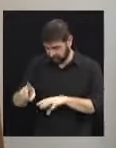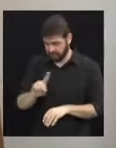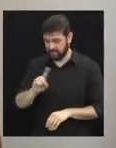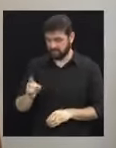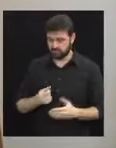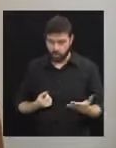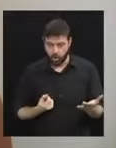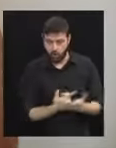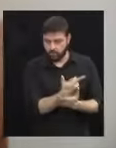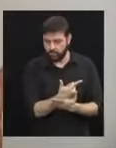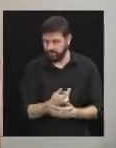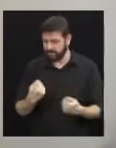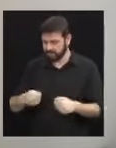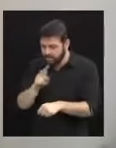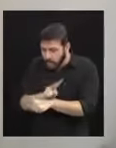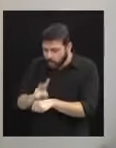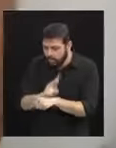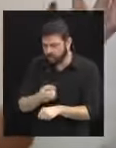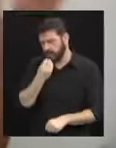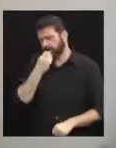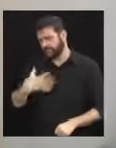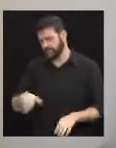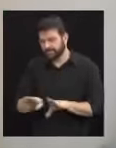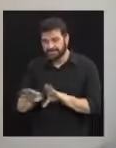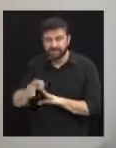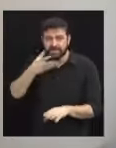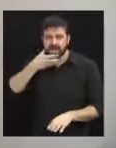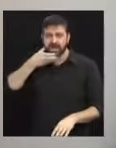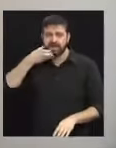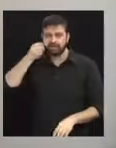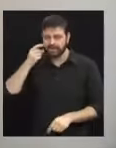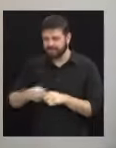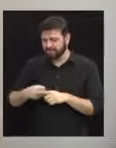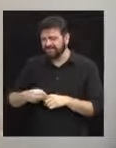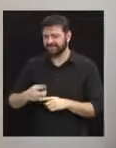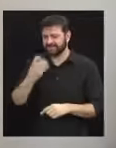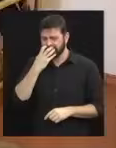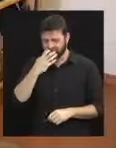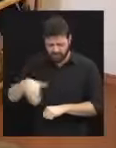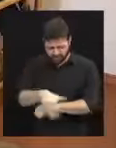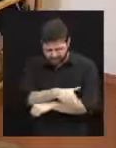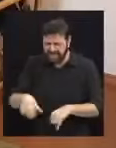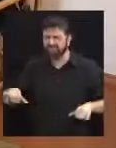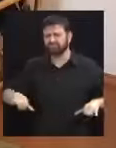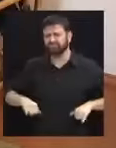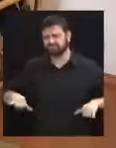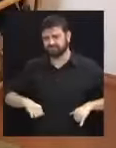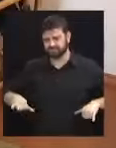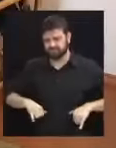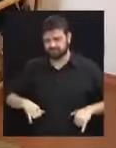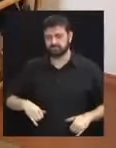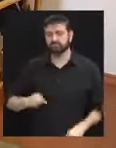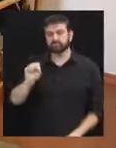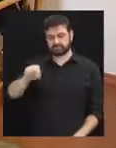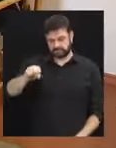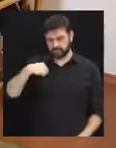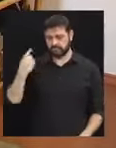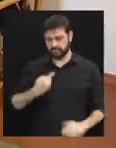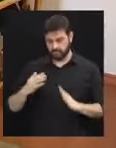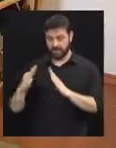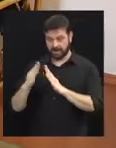só tratar bem o animal, mas adotar aqueles que já passaram por um sofrimento ou por maus tratos? Sim, com certeza. Por isso nós vamos atacar